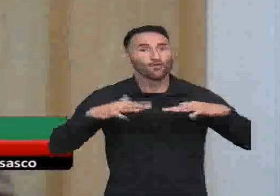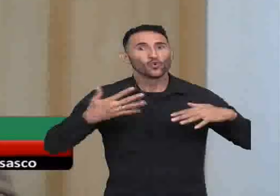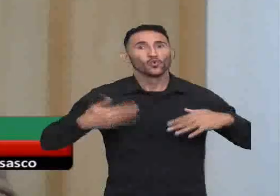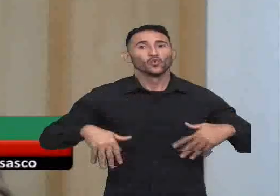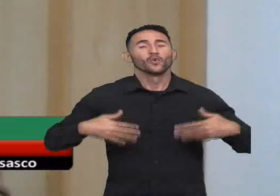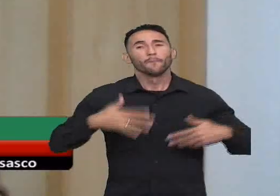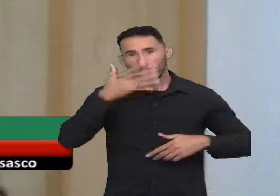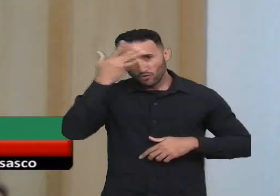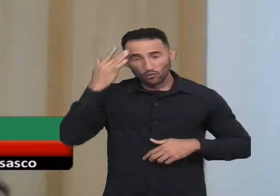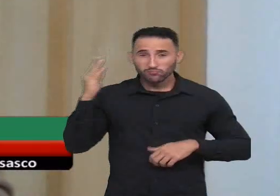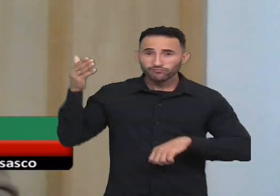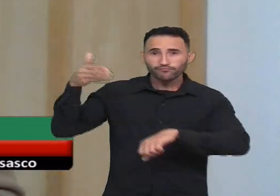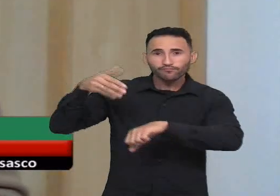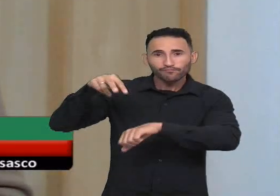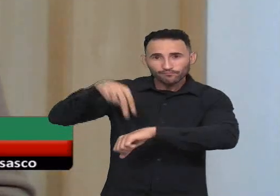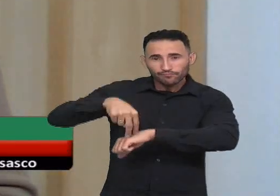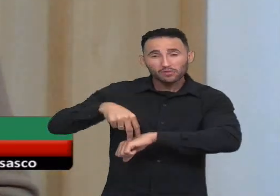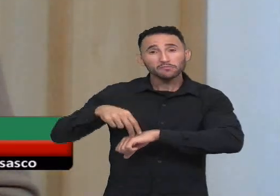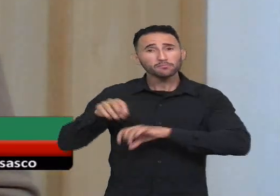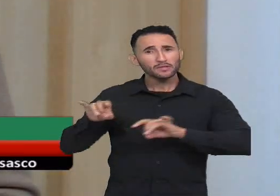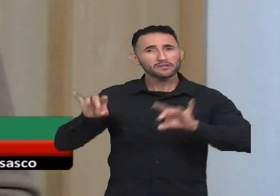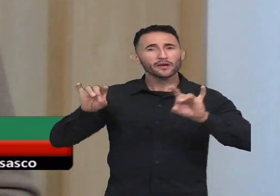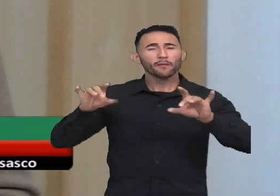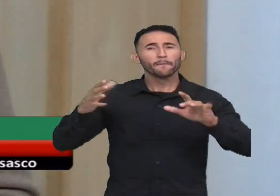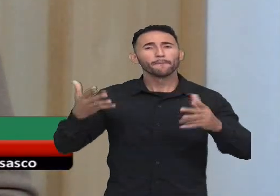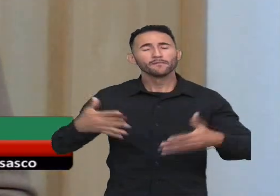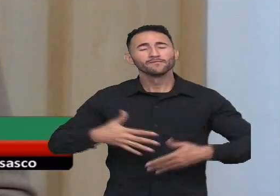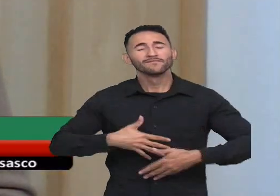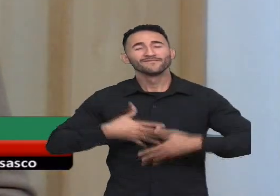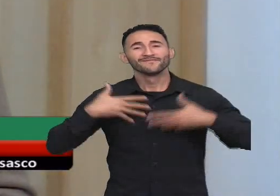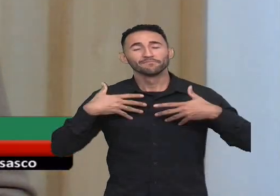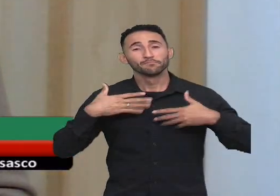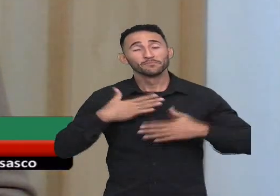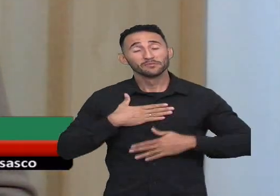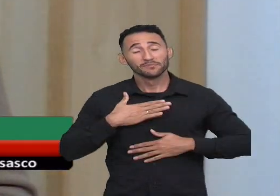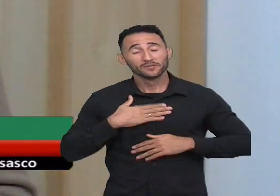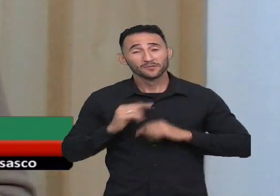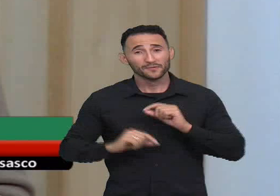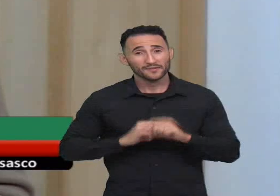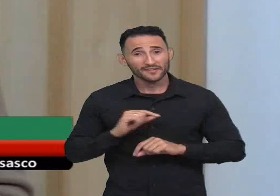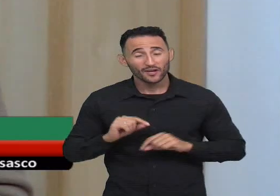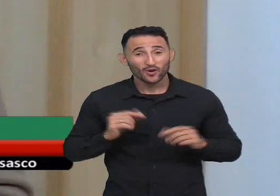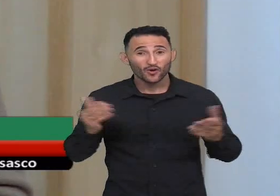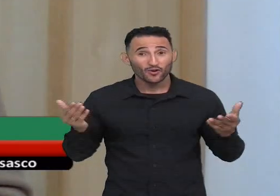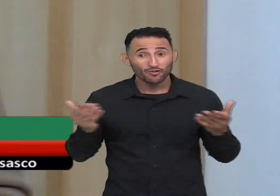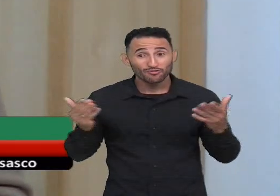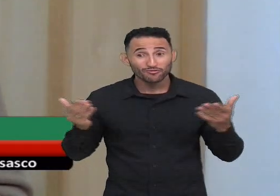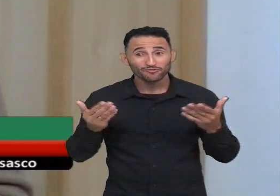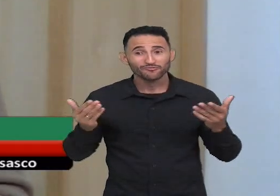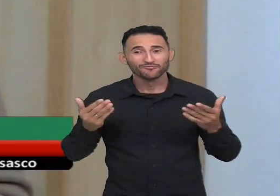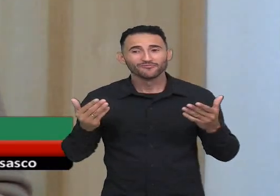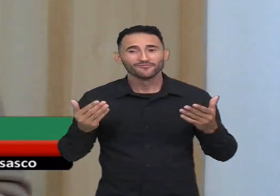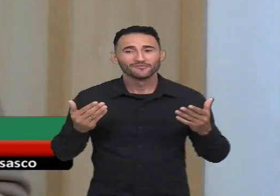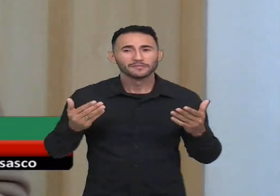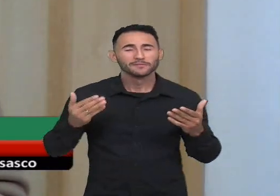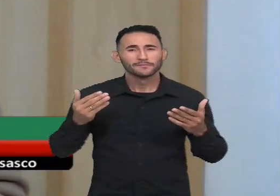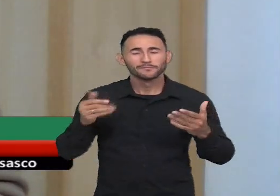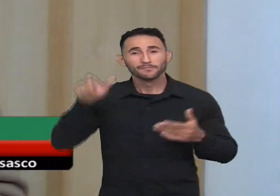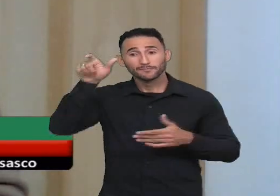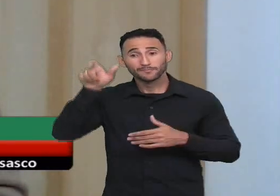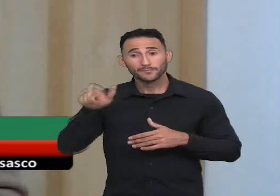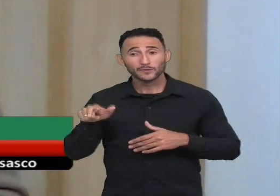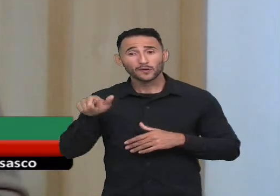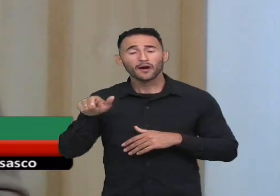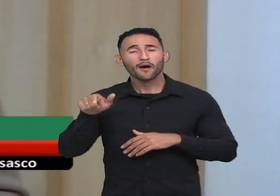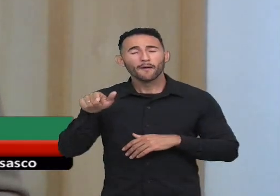especiais. Mas é uma honra para mim poder receber aqui os mestres